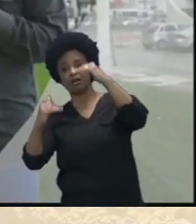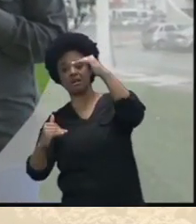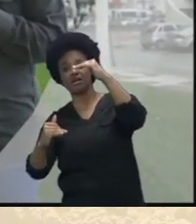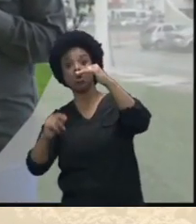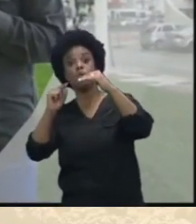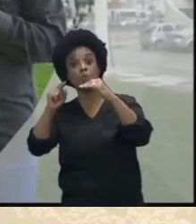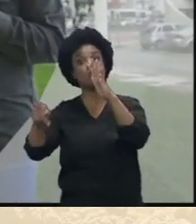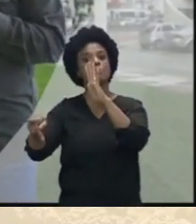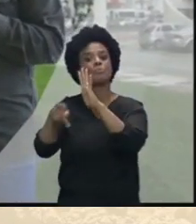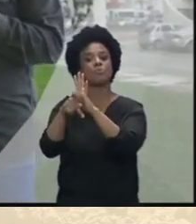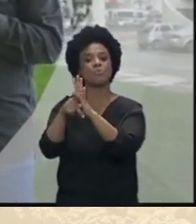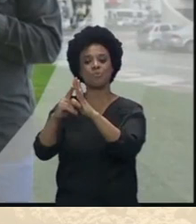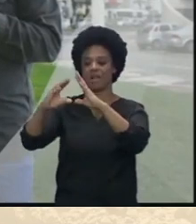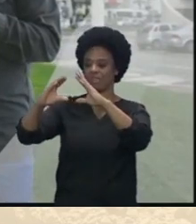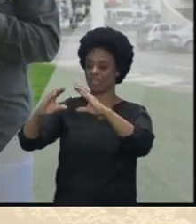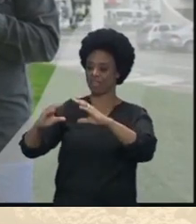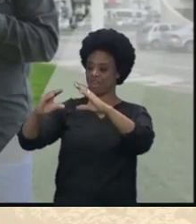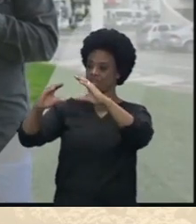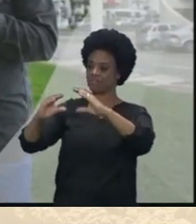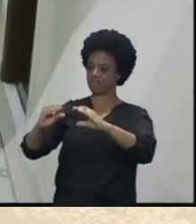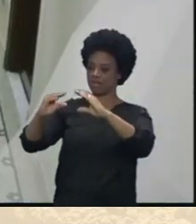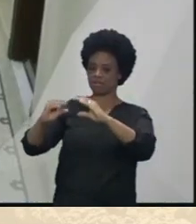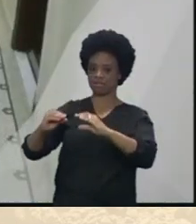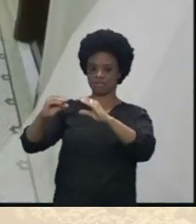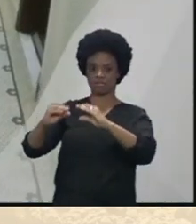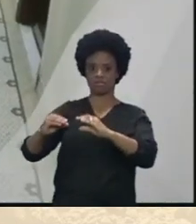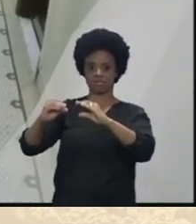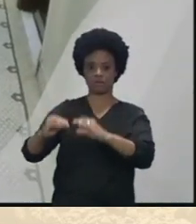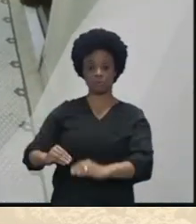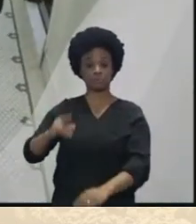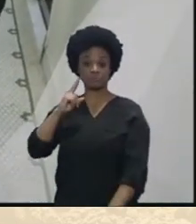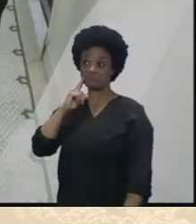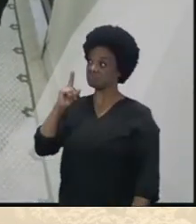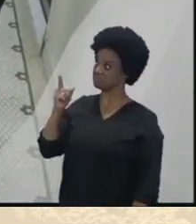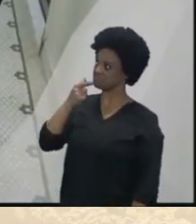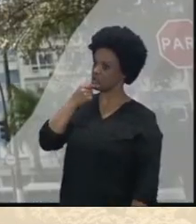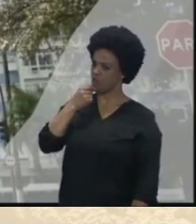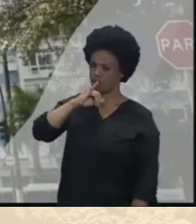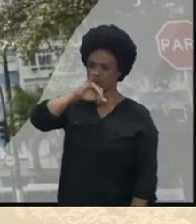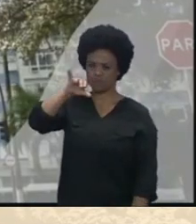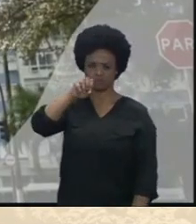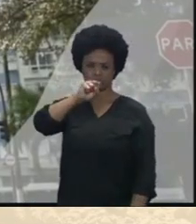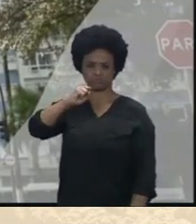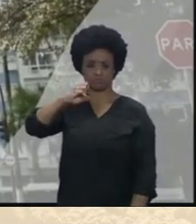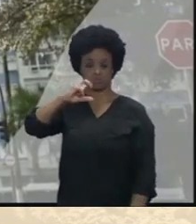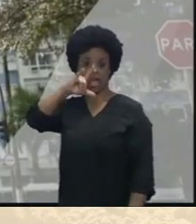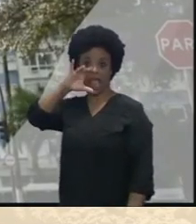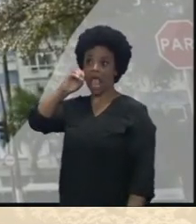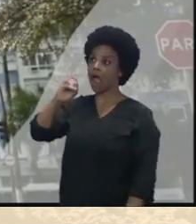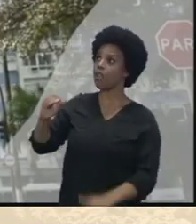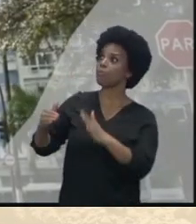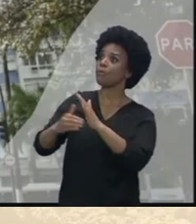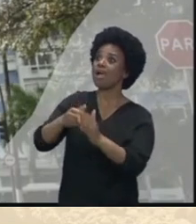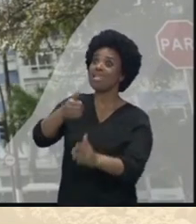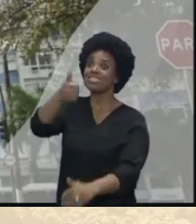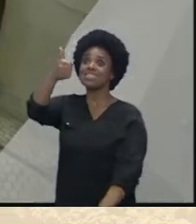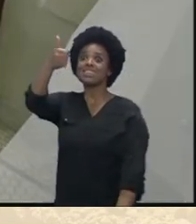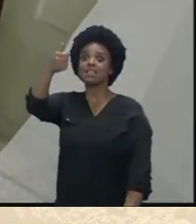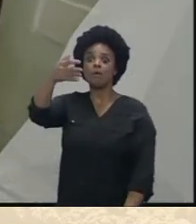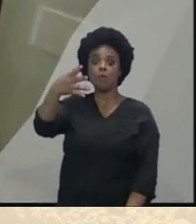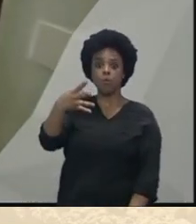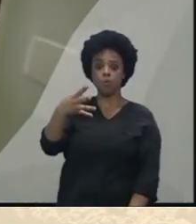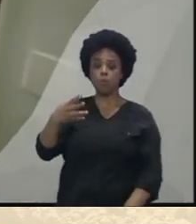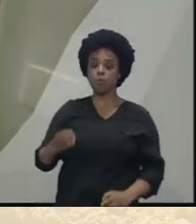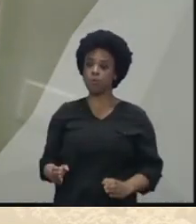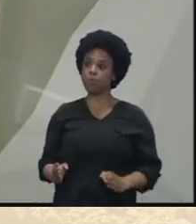ao adensamento do solo sob sua fundação. O José Cláudio é morador do 15º andar desse prédio há 4 anos. Ele abriu